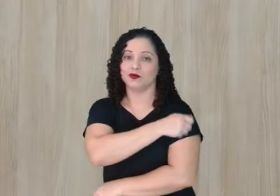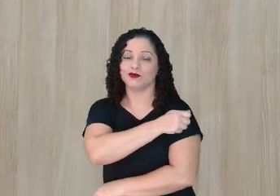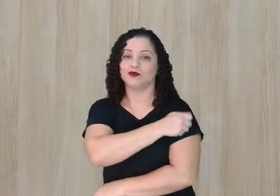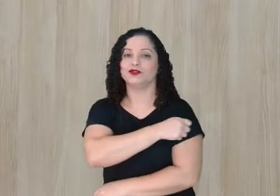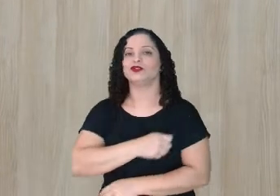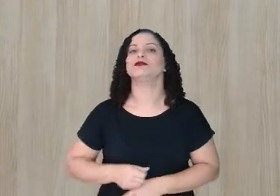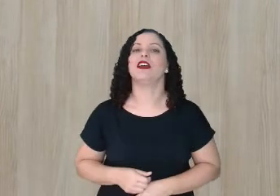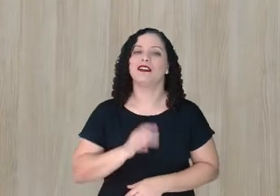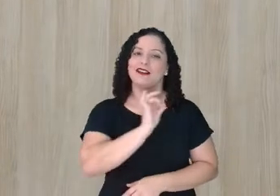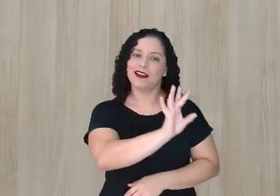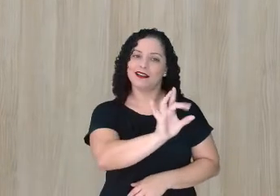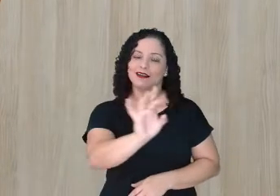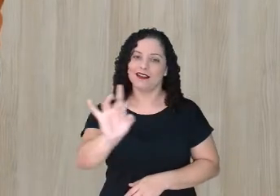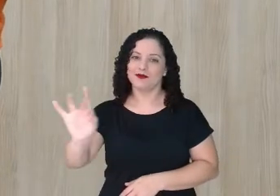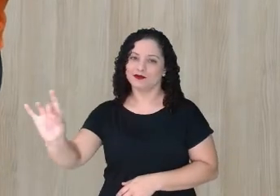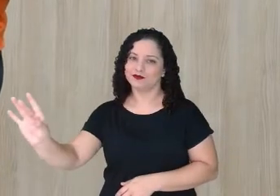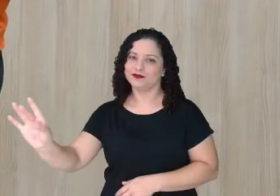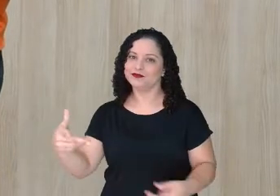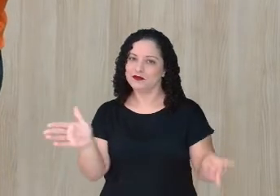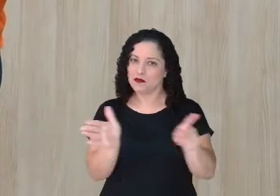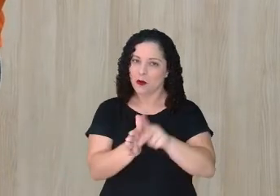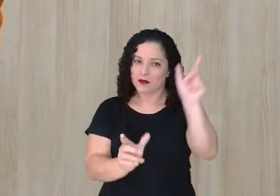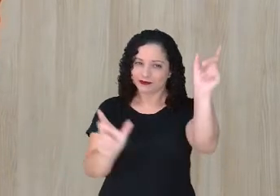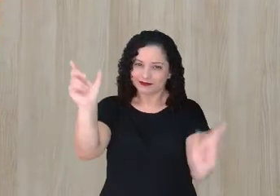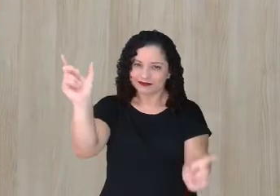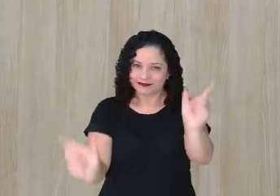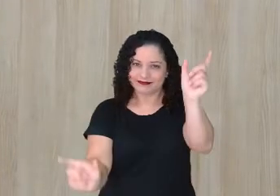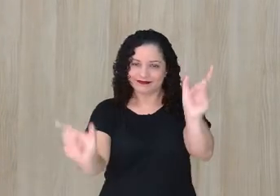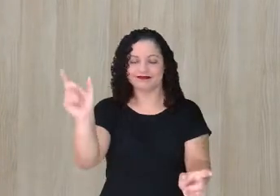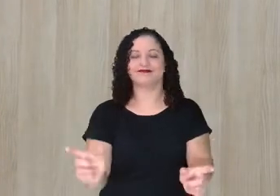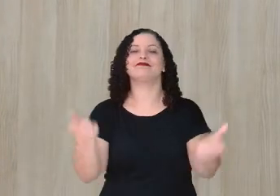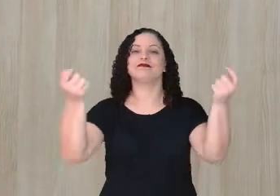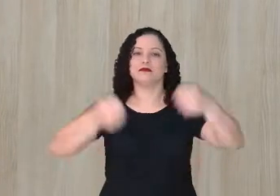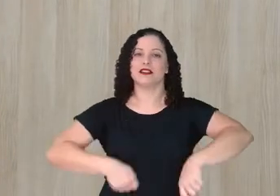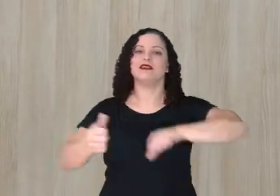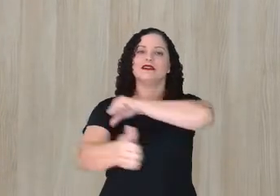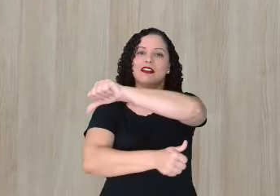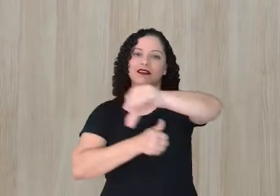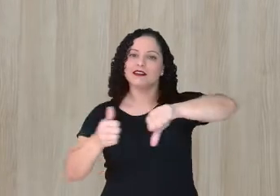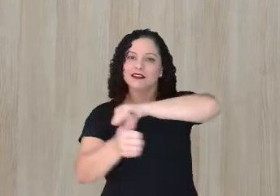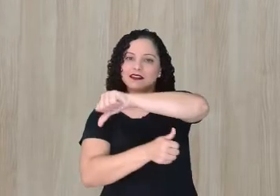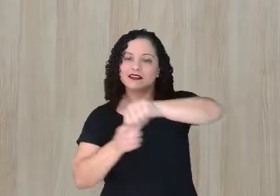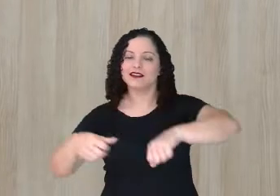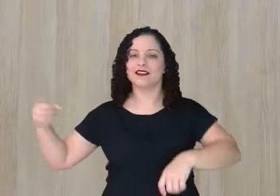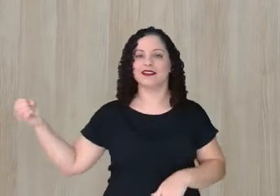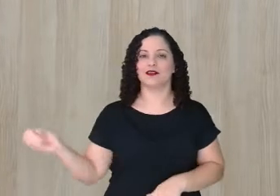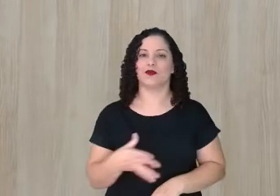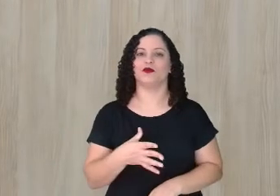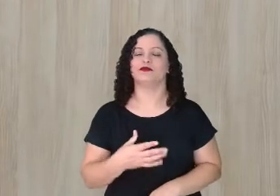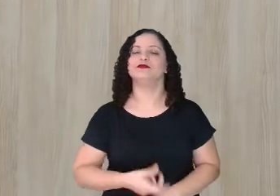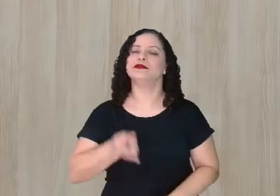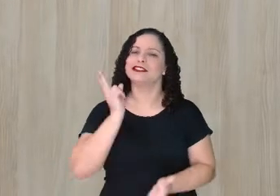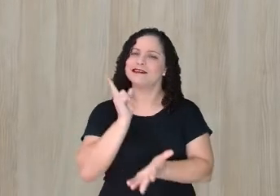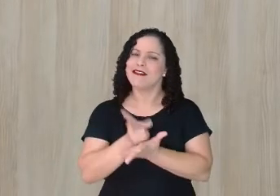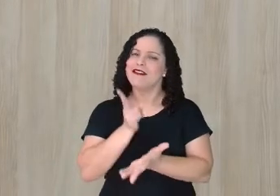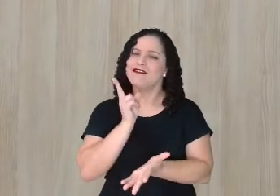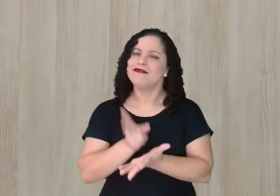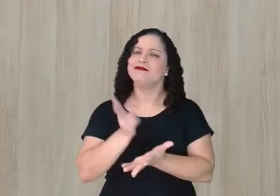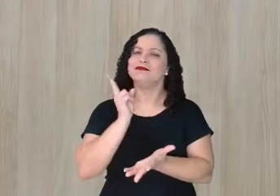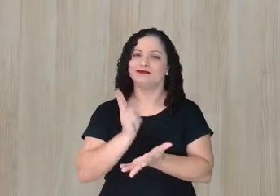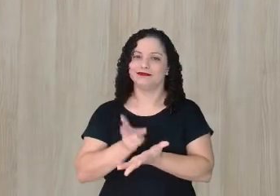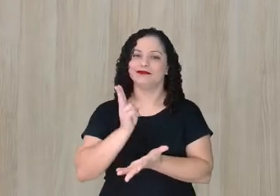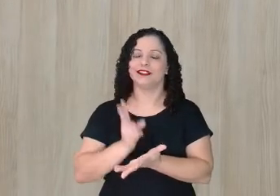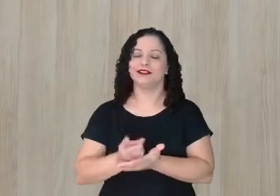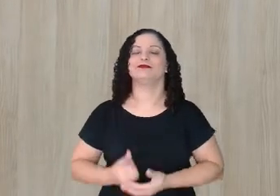alunos, nós somos essas pessoas. E precisamos ser transformados a cada amanhecer. Nós